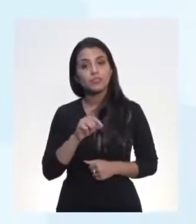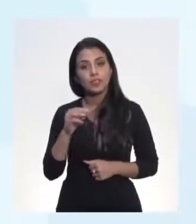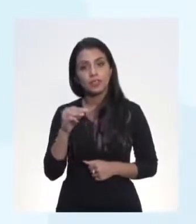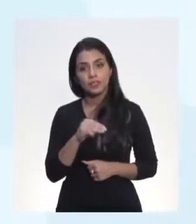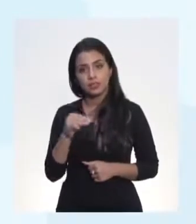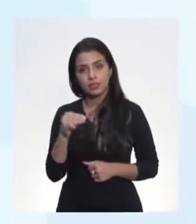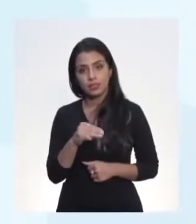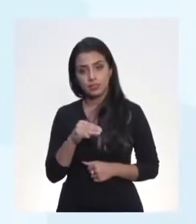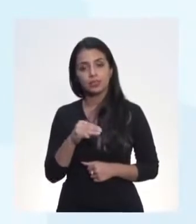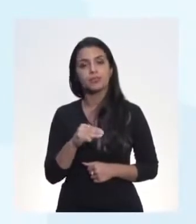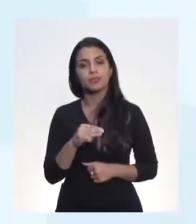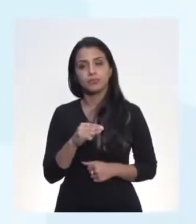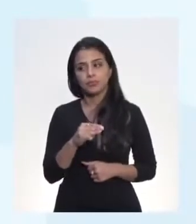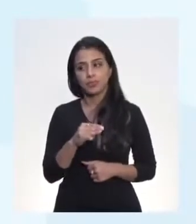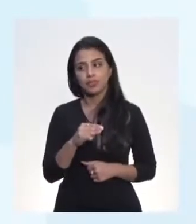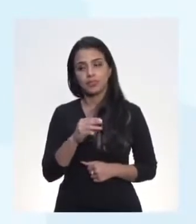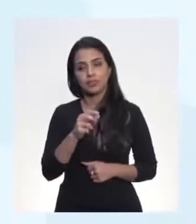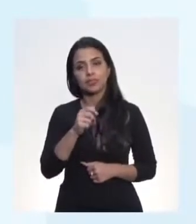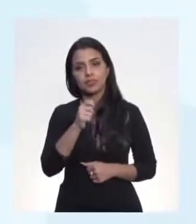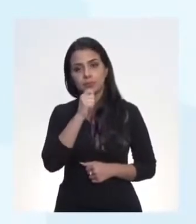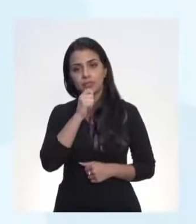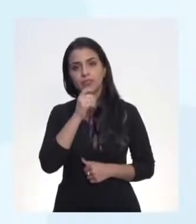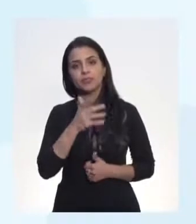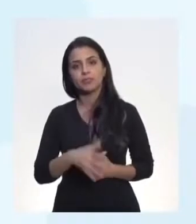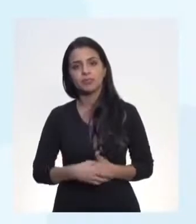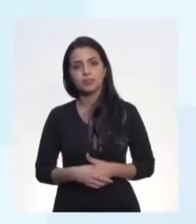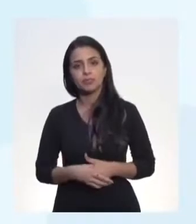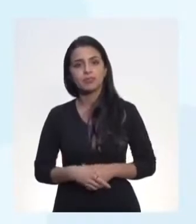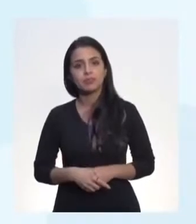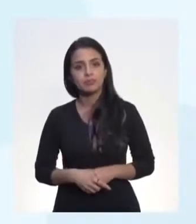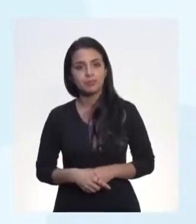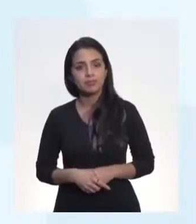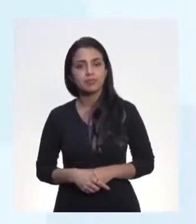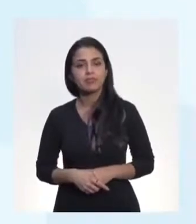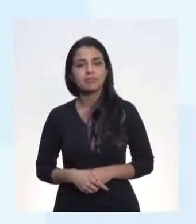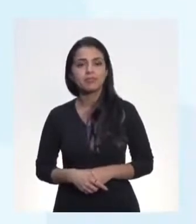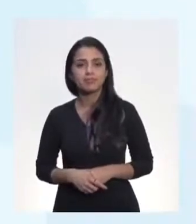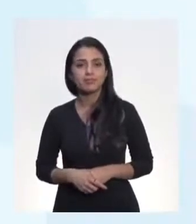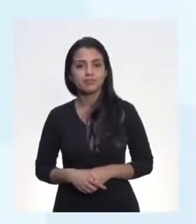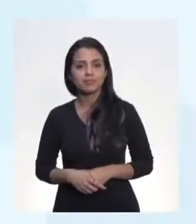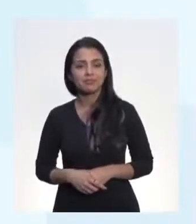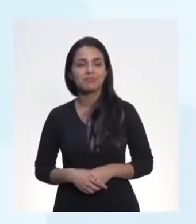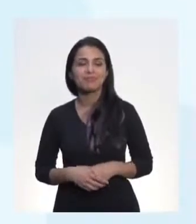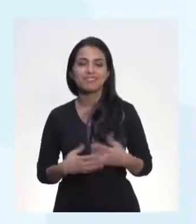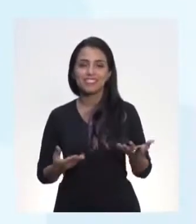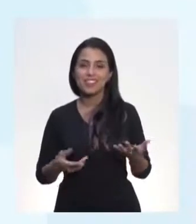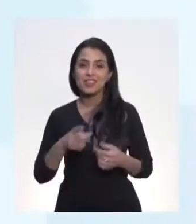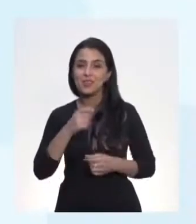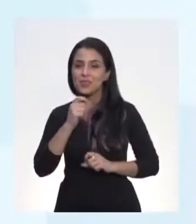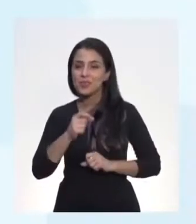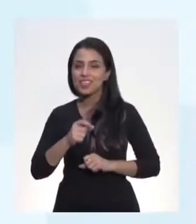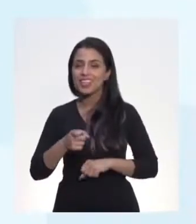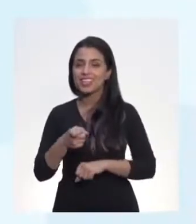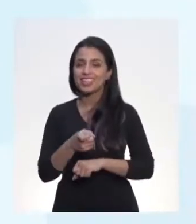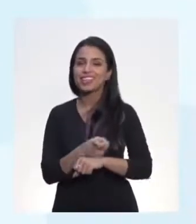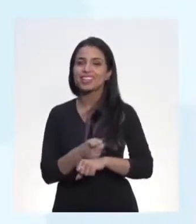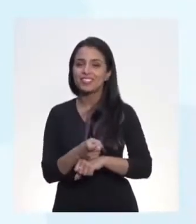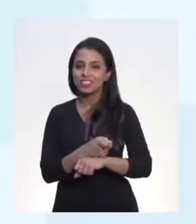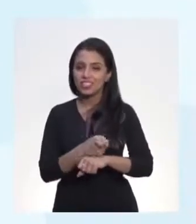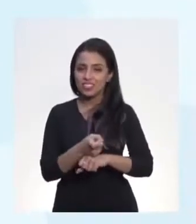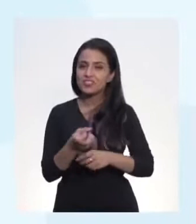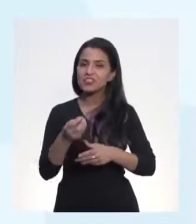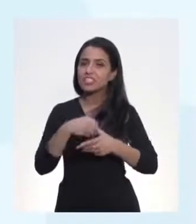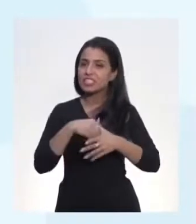subordinadas adjetivas. Quem são elas? São as que funcionam como adjetivo de um termo da